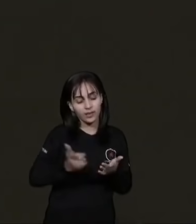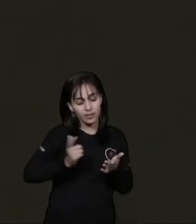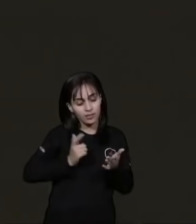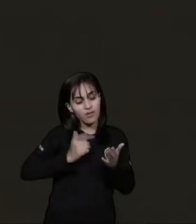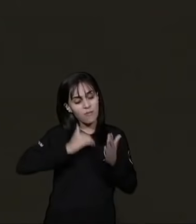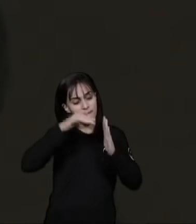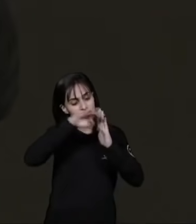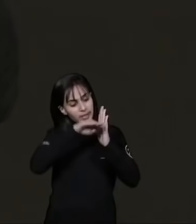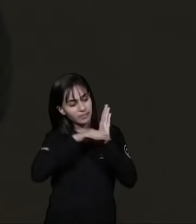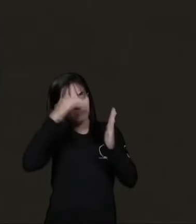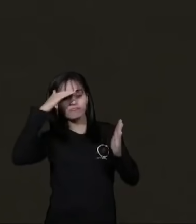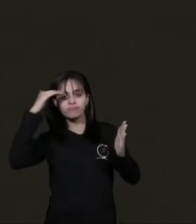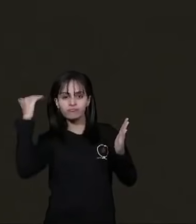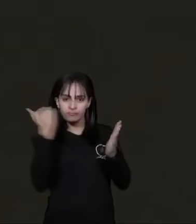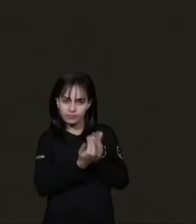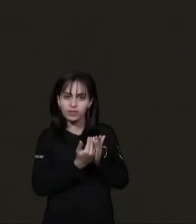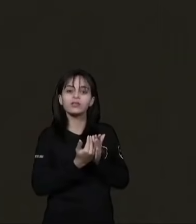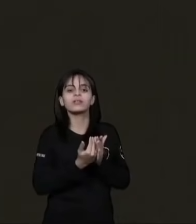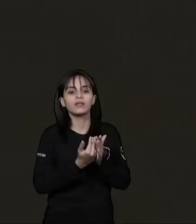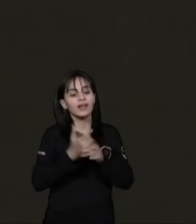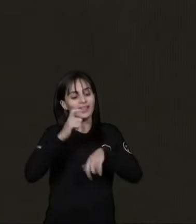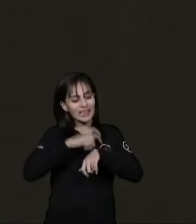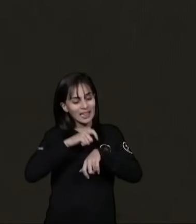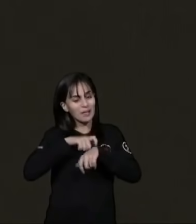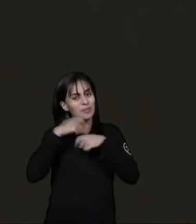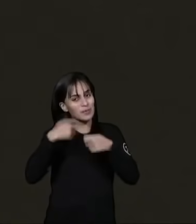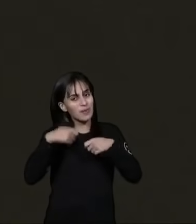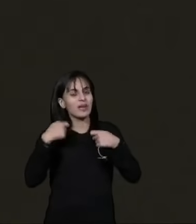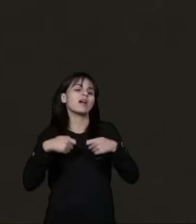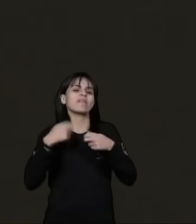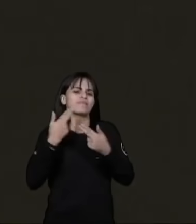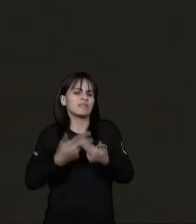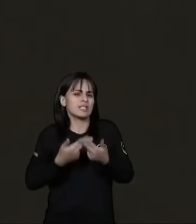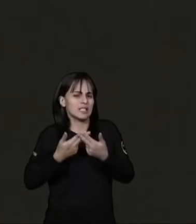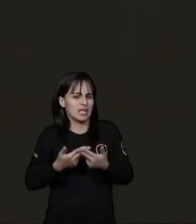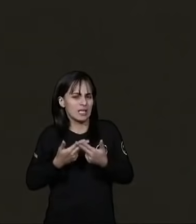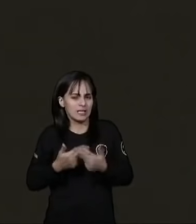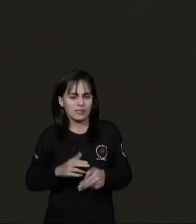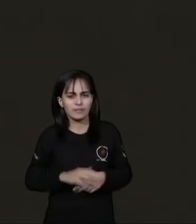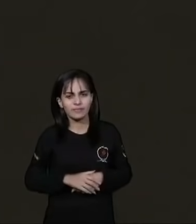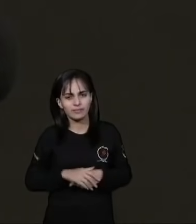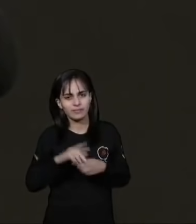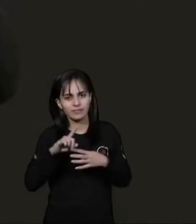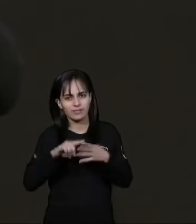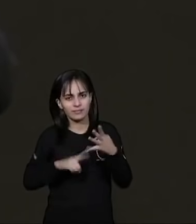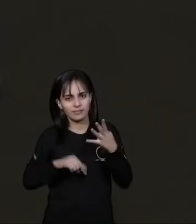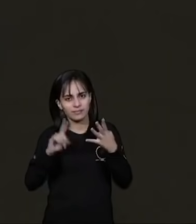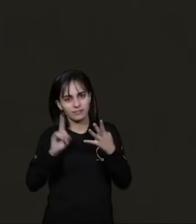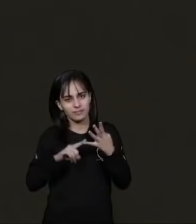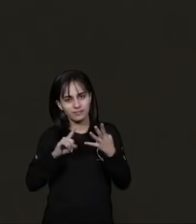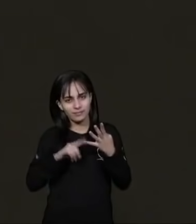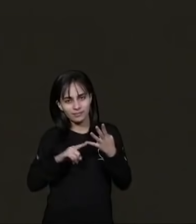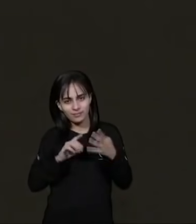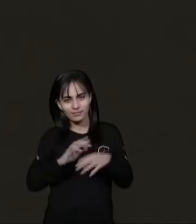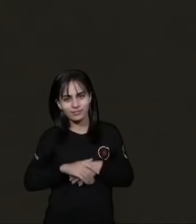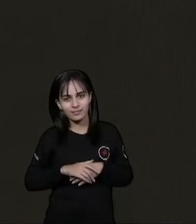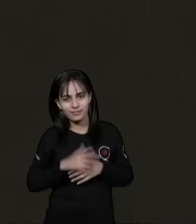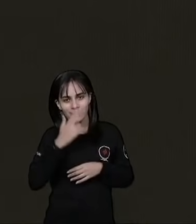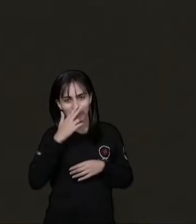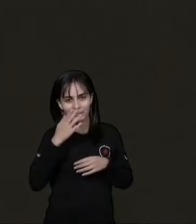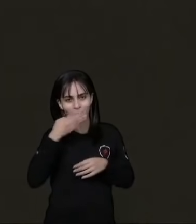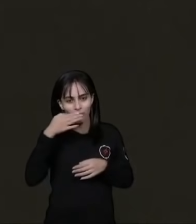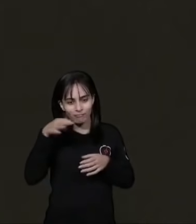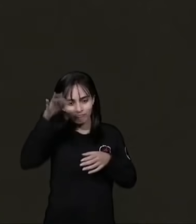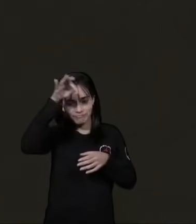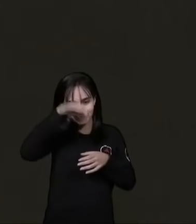princípios esperar o tempo que for necessário agora em quarto é o cereja do bolo